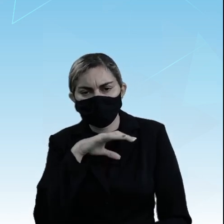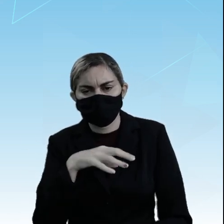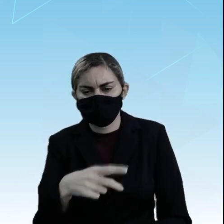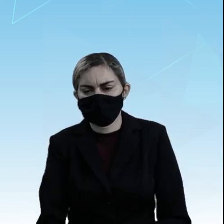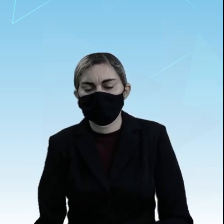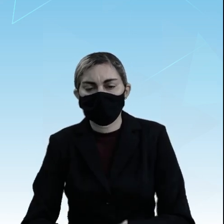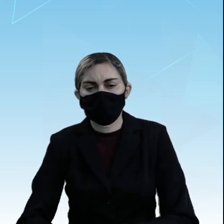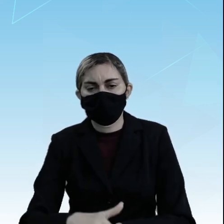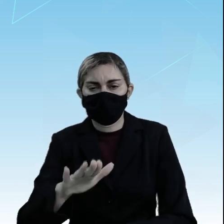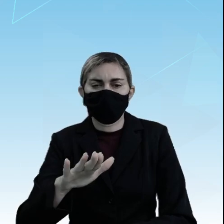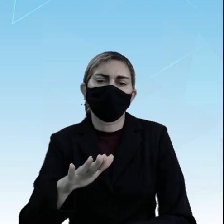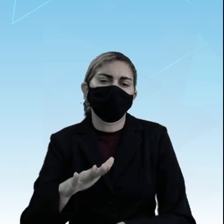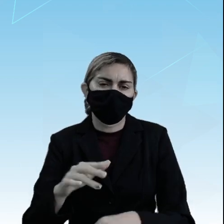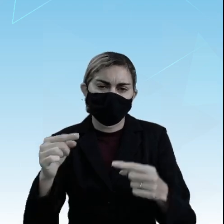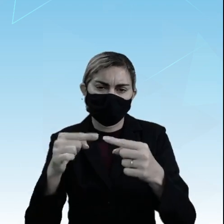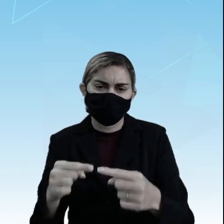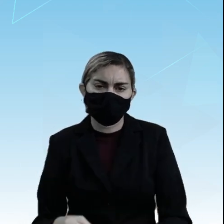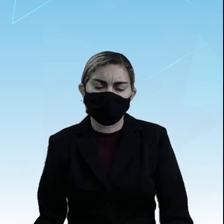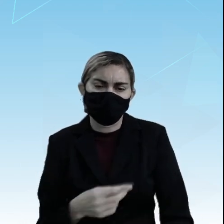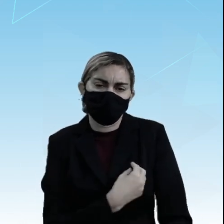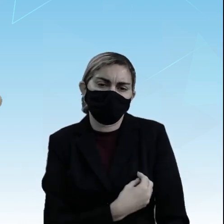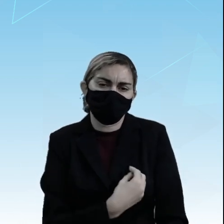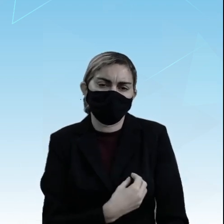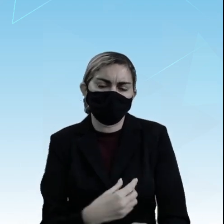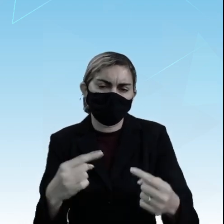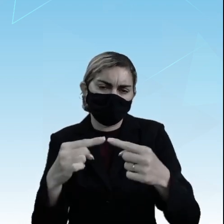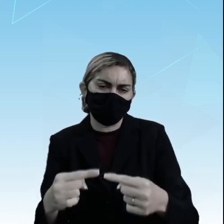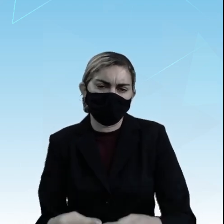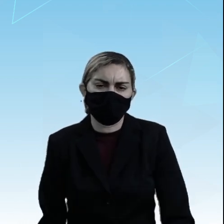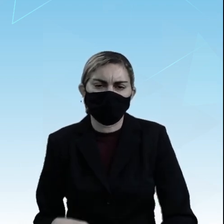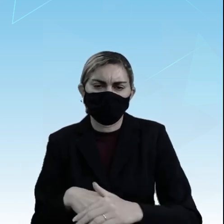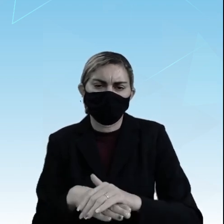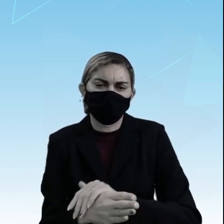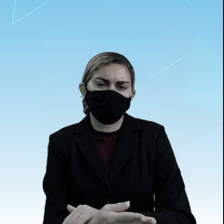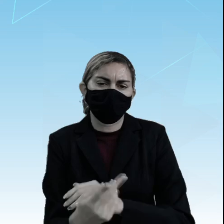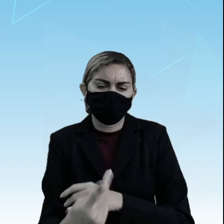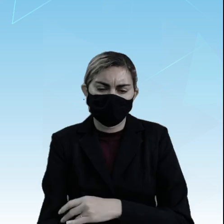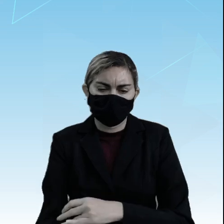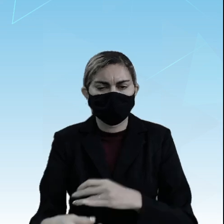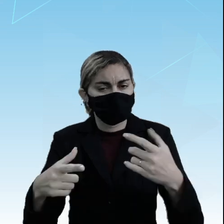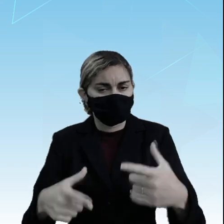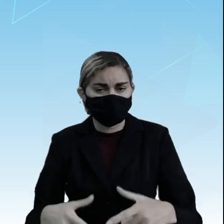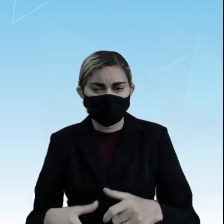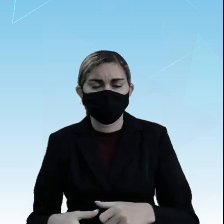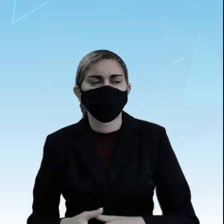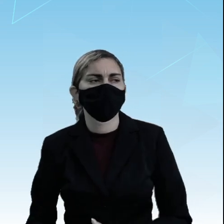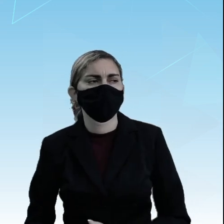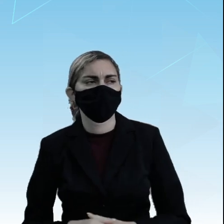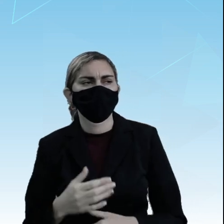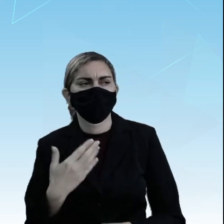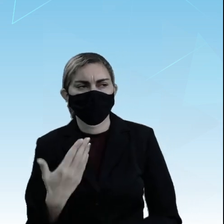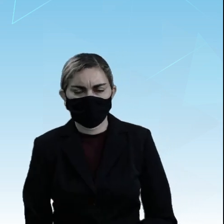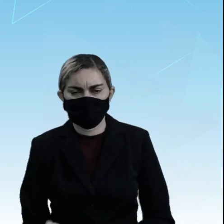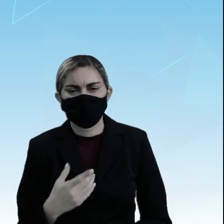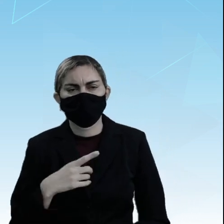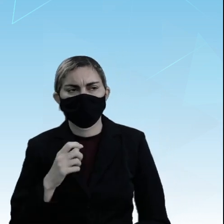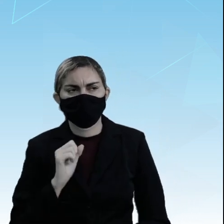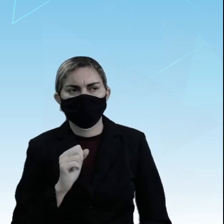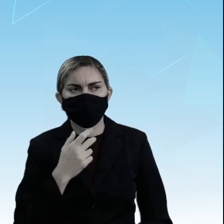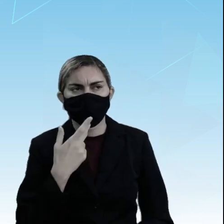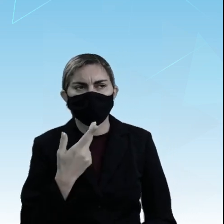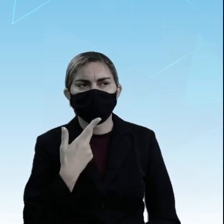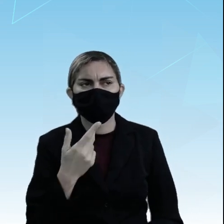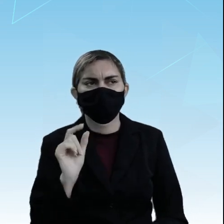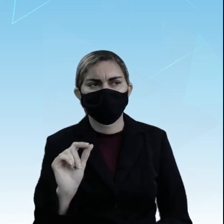era mais habitável naquele local. E aí a gente pode falar um pouco